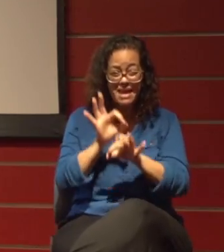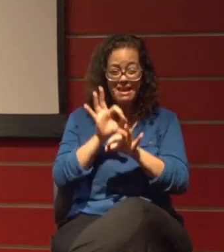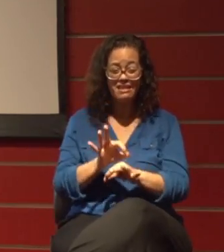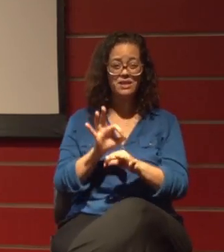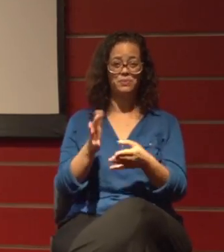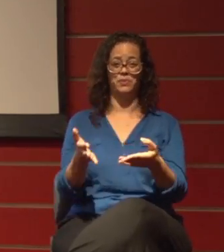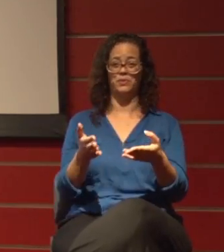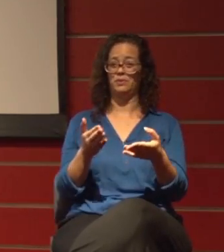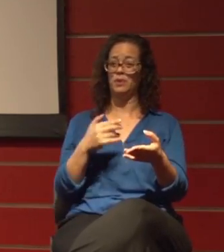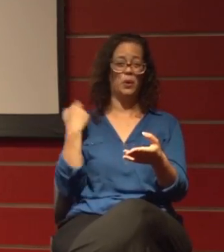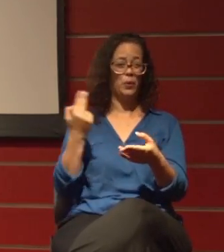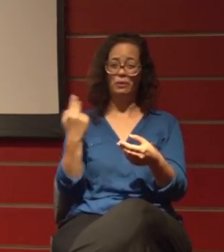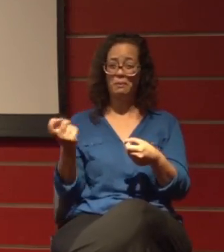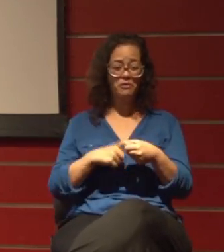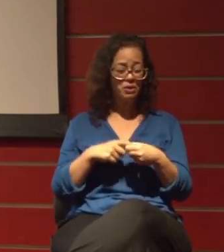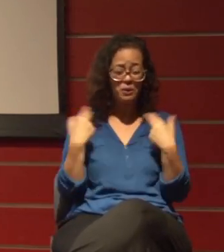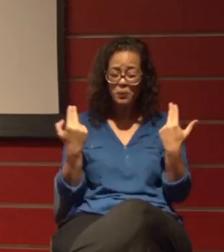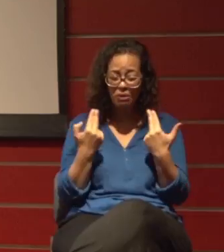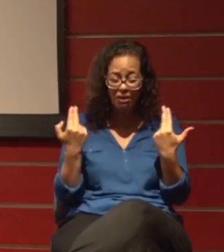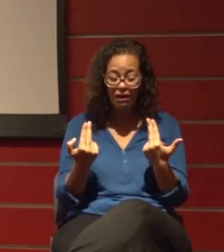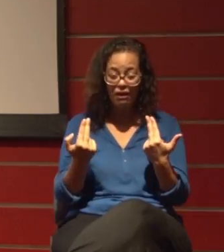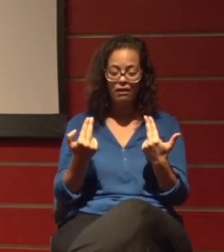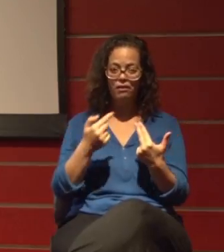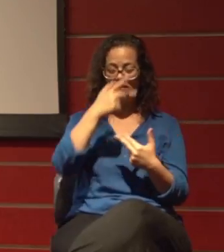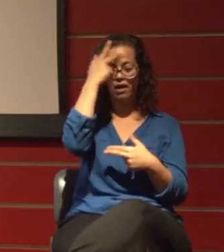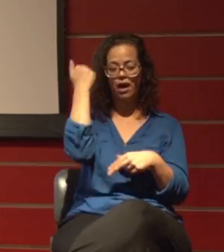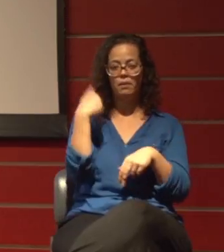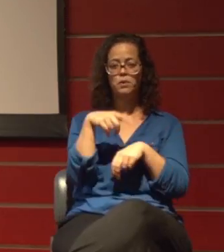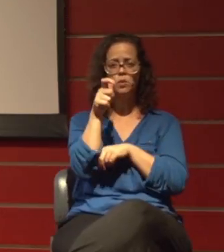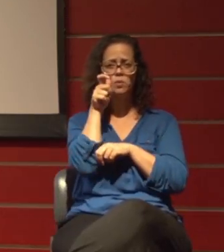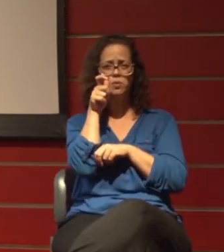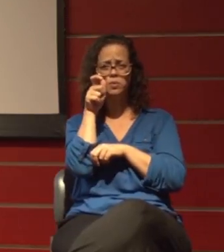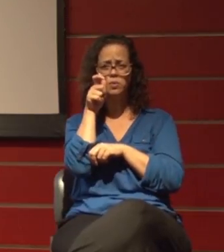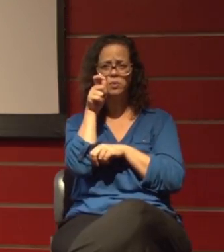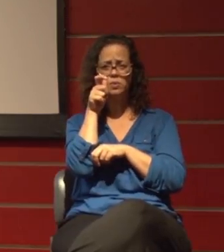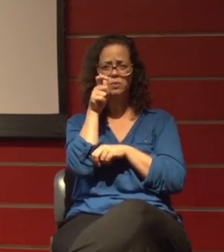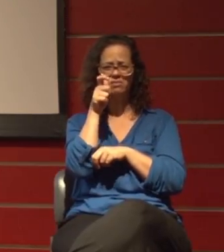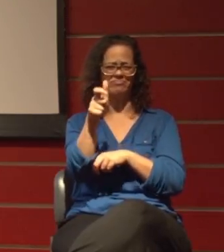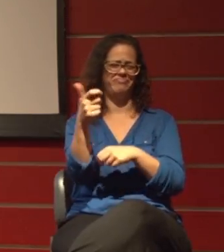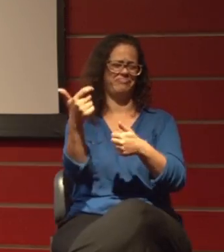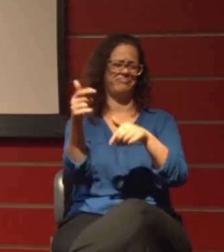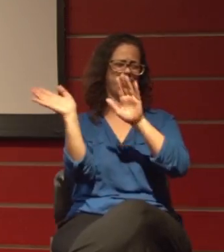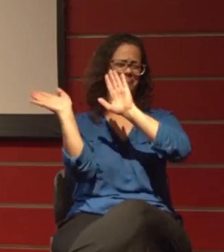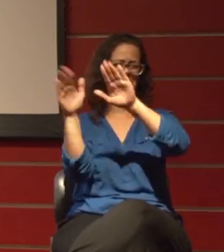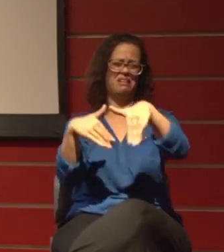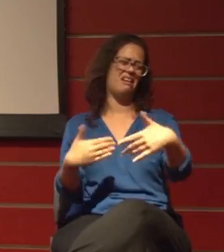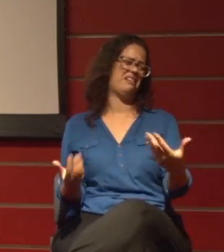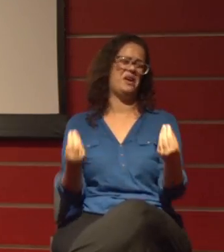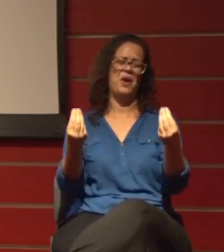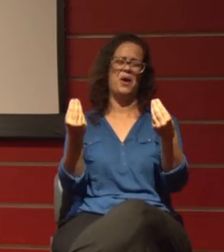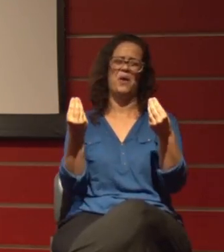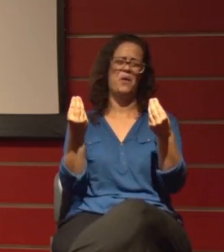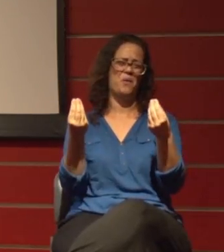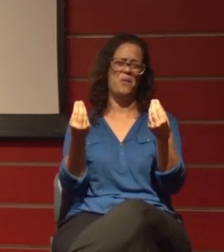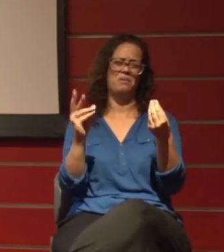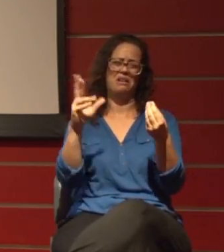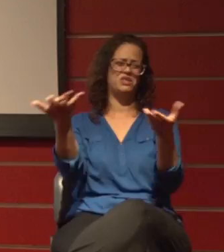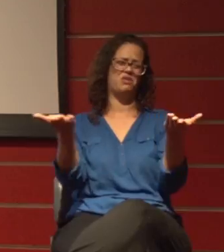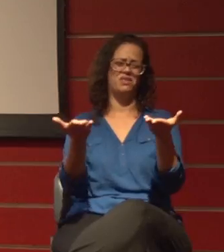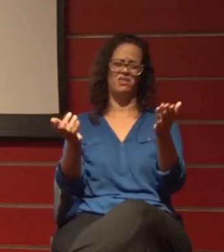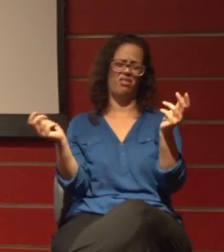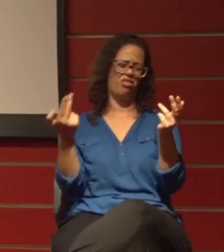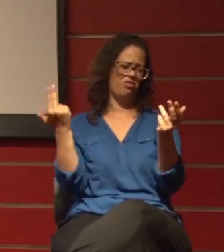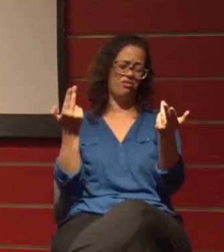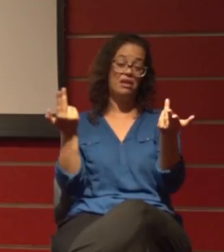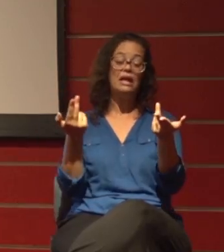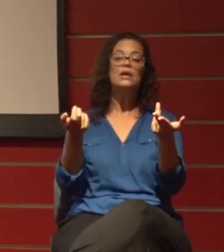ou seja não tem mais jeito o telespectador também pode perder o interesse na história falar não aqui não tem mais jeito você tem que dar